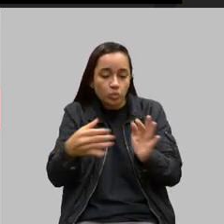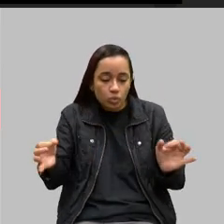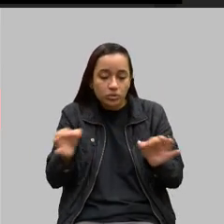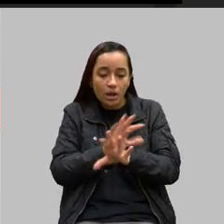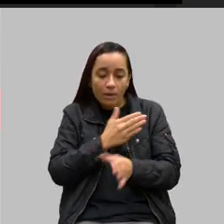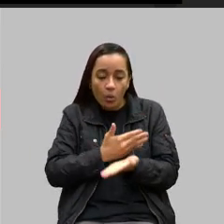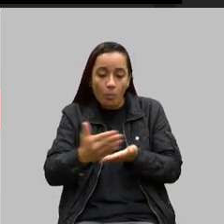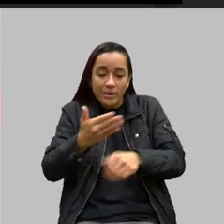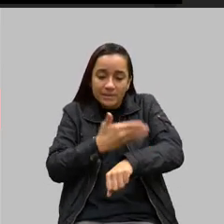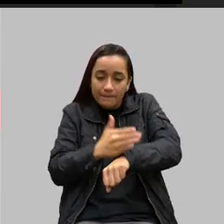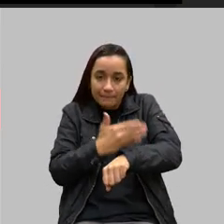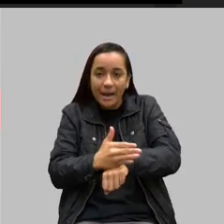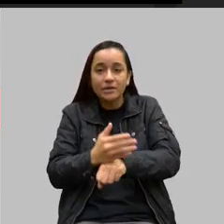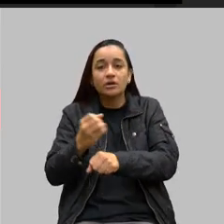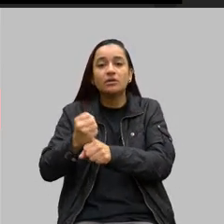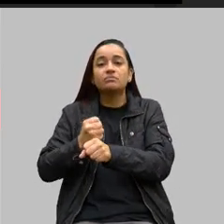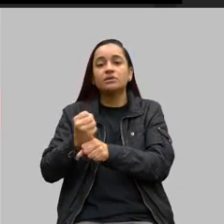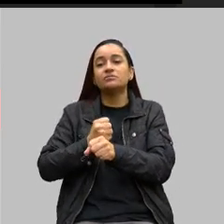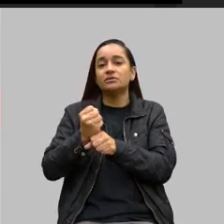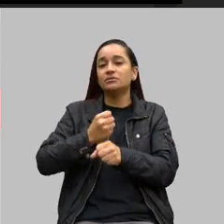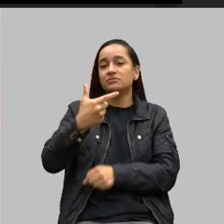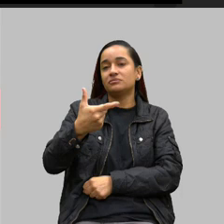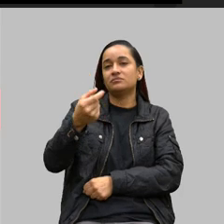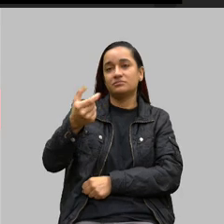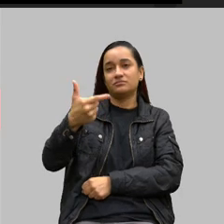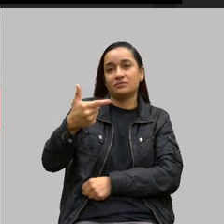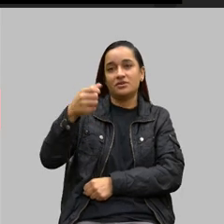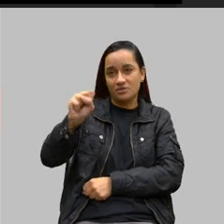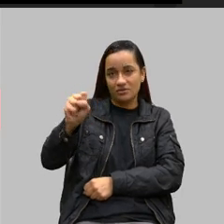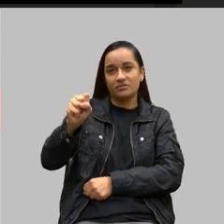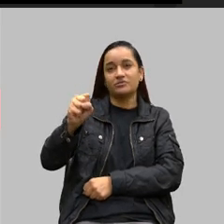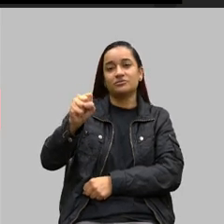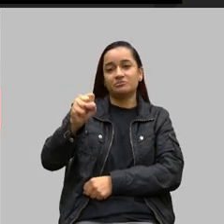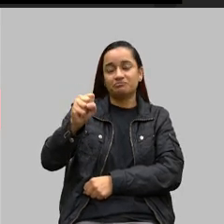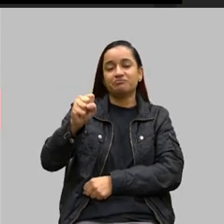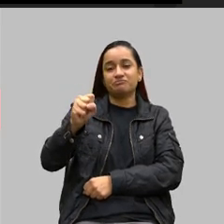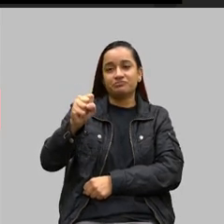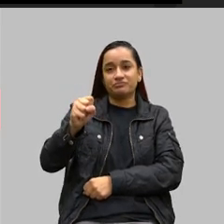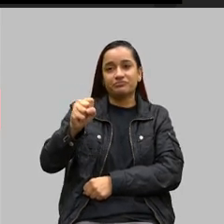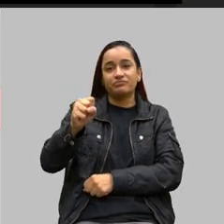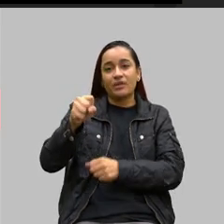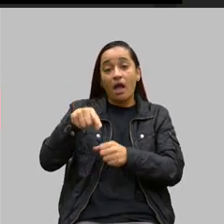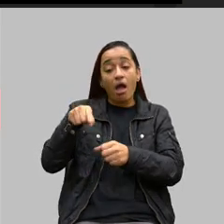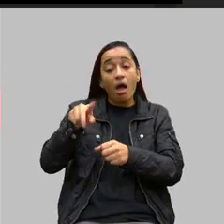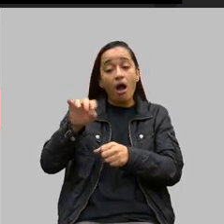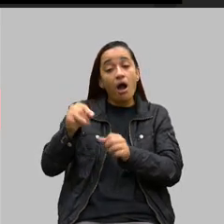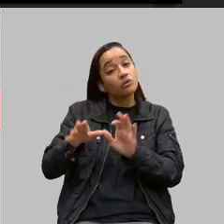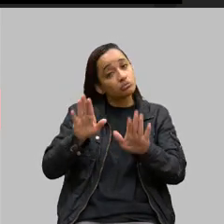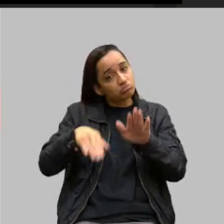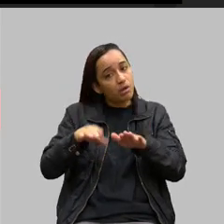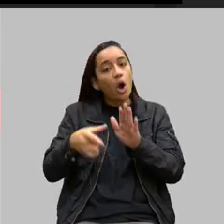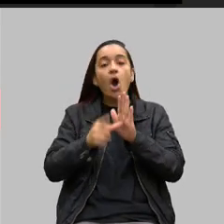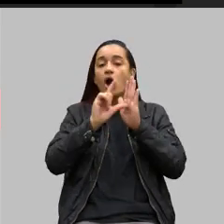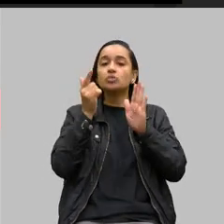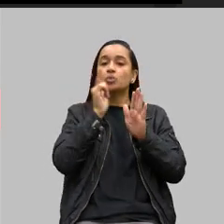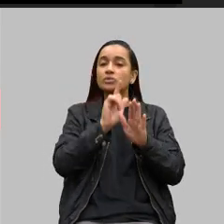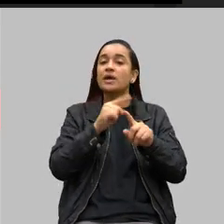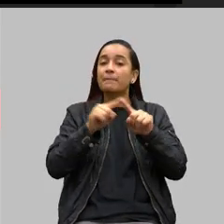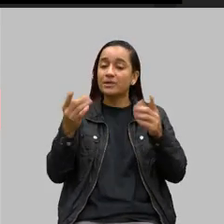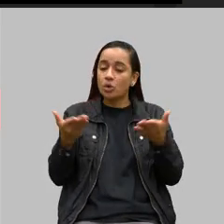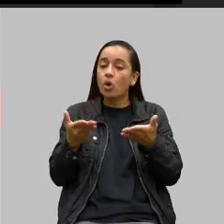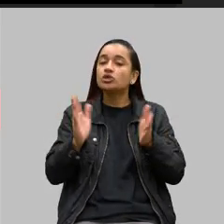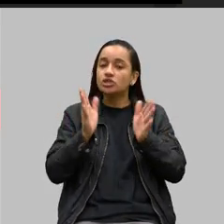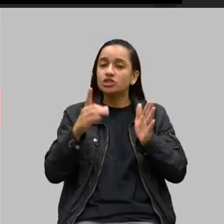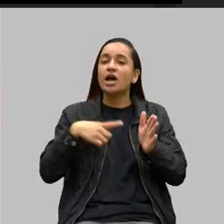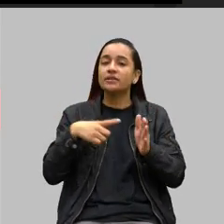em 2028 naturalmente você vai entregando obras relevantes eh antes disso né E nós já temos hoje né várias